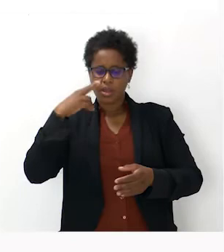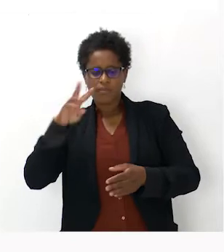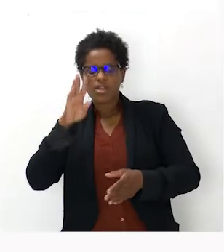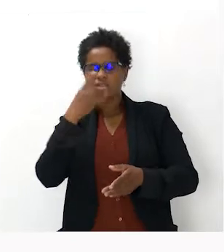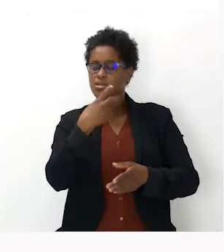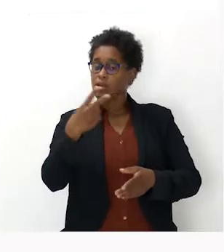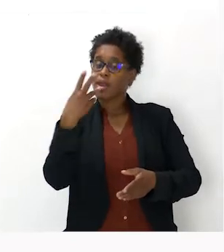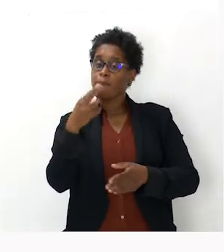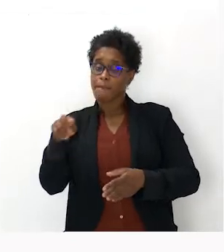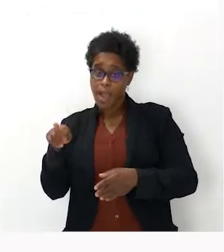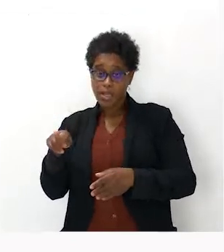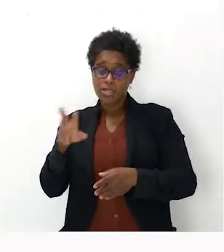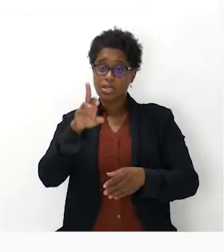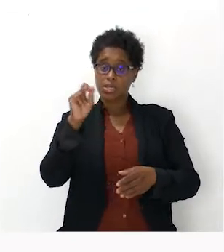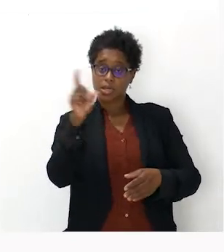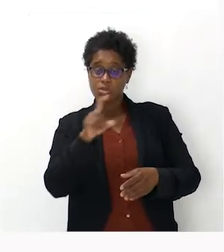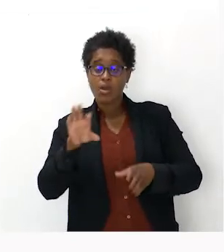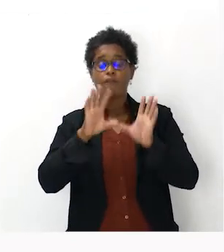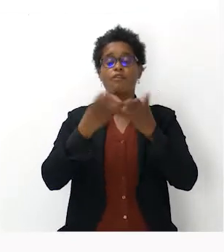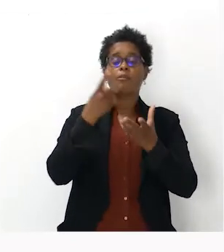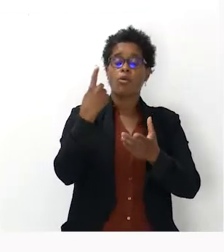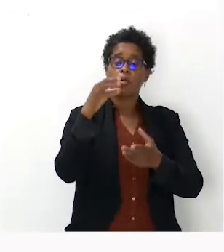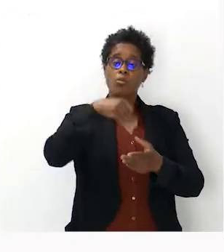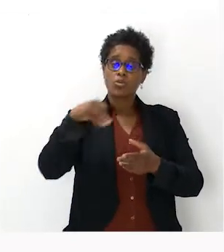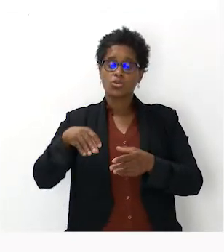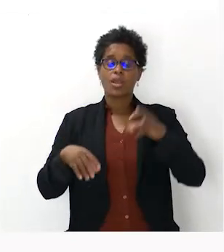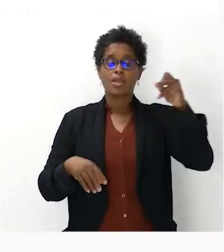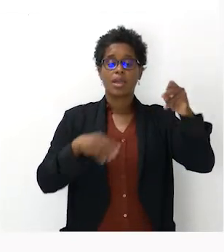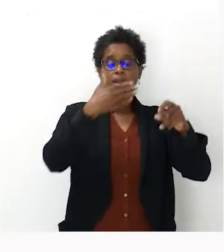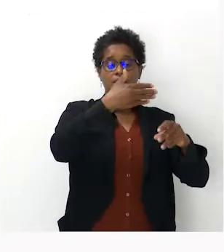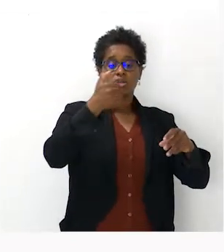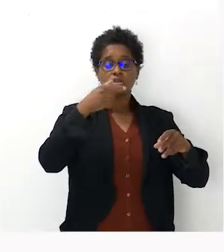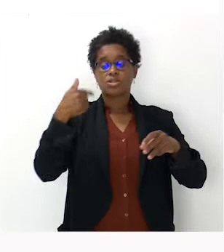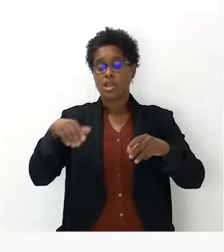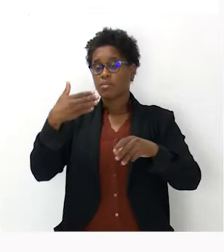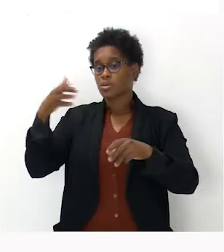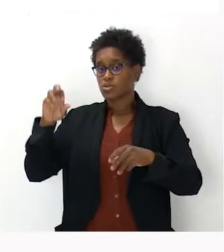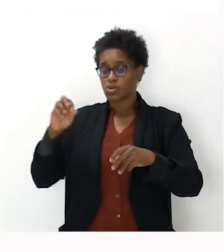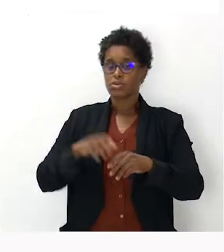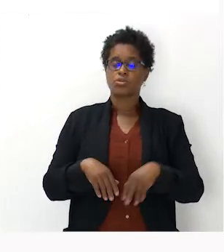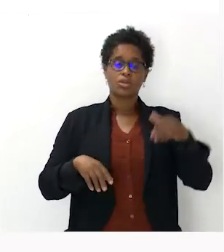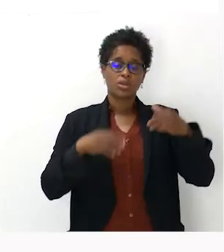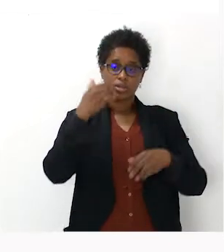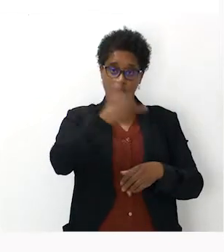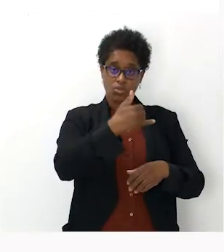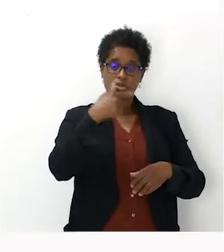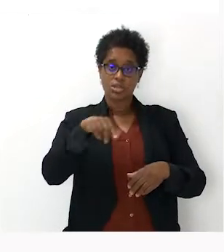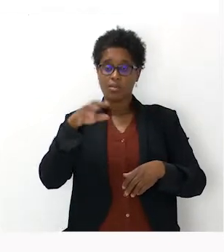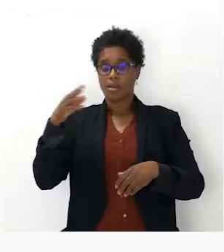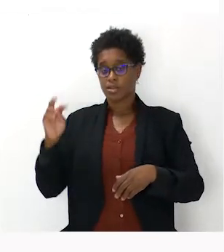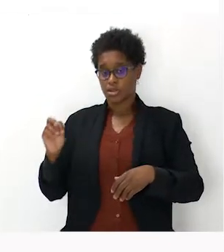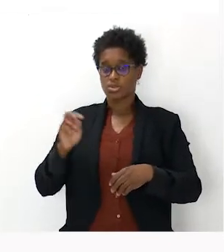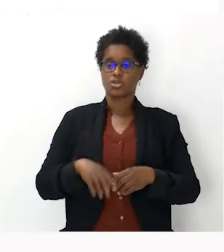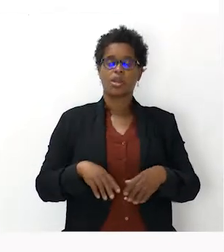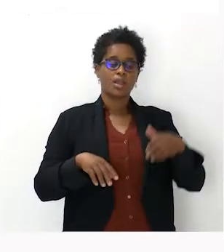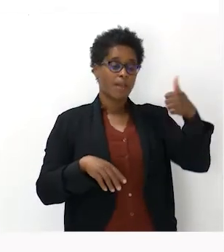forma uma proporção. A linha A, 15 está para 18 e 2 está para 3. A linha